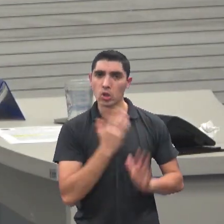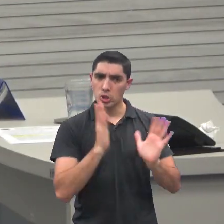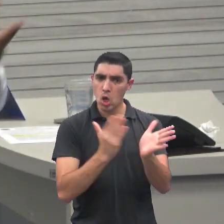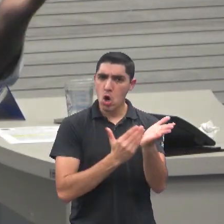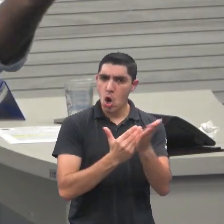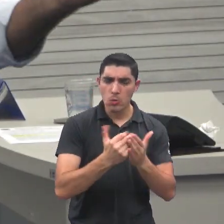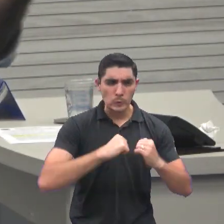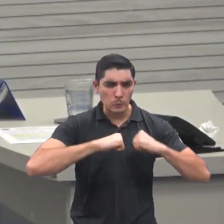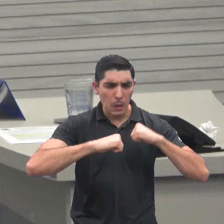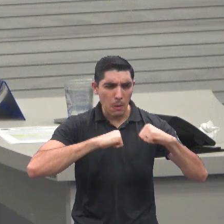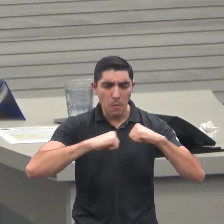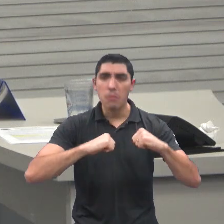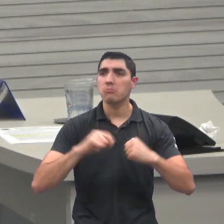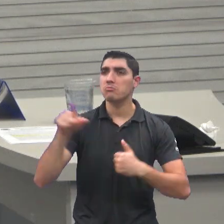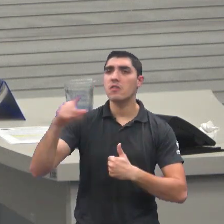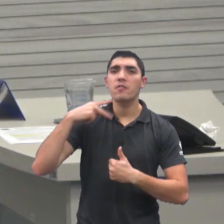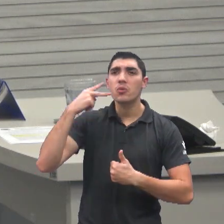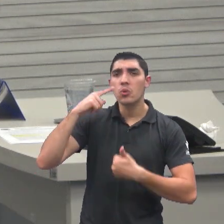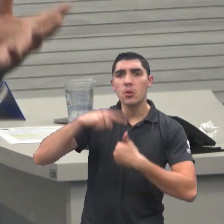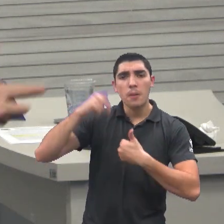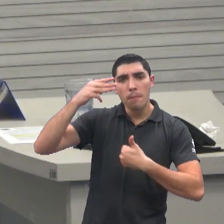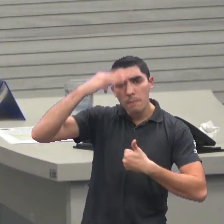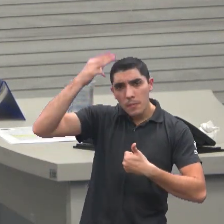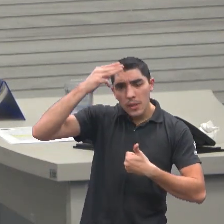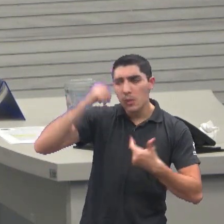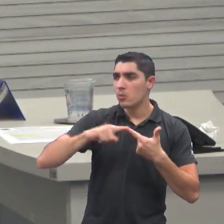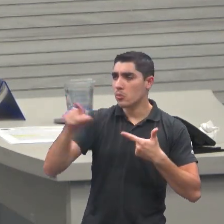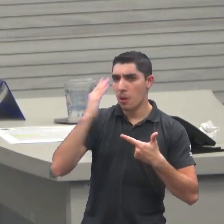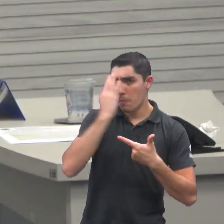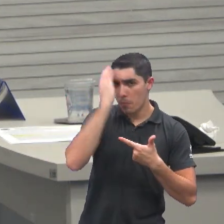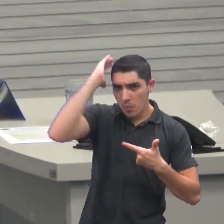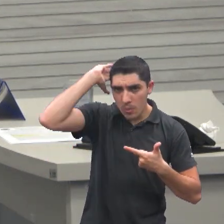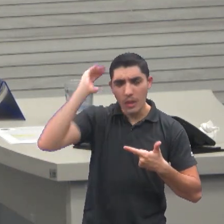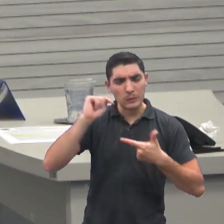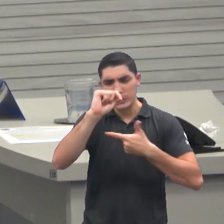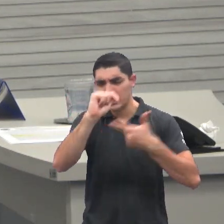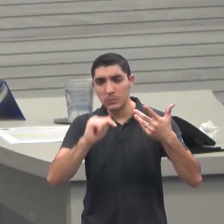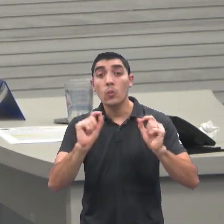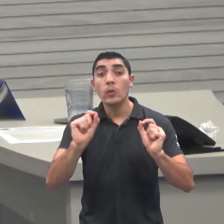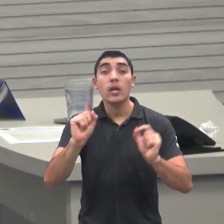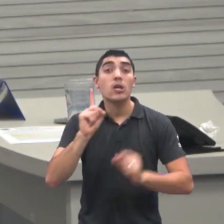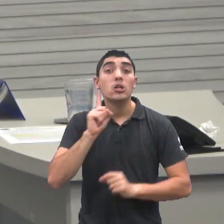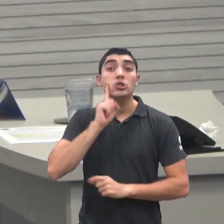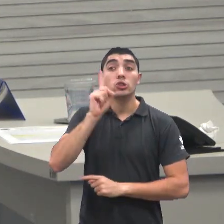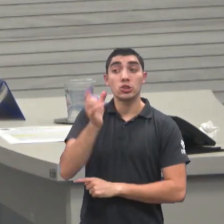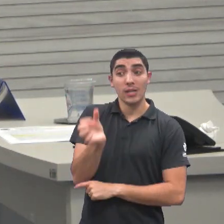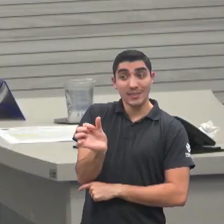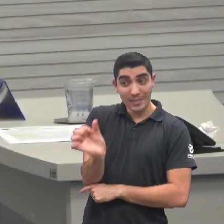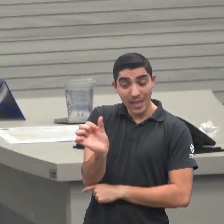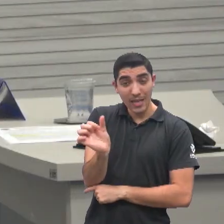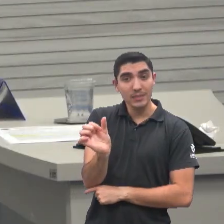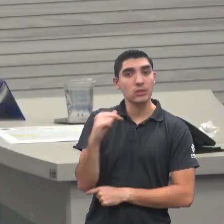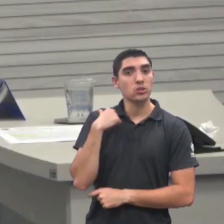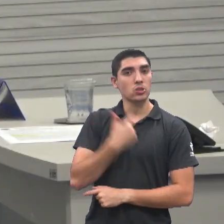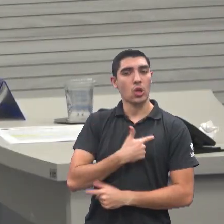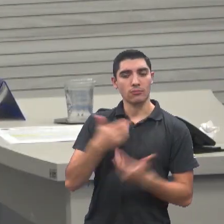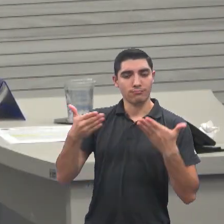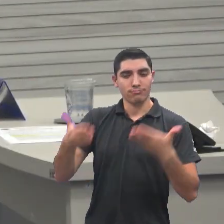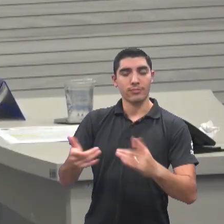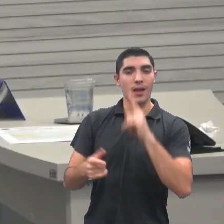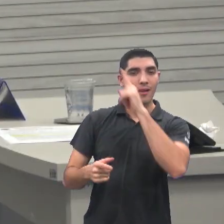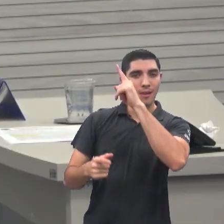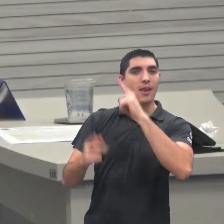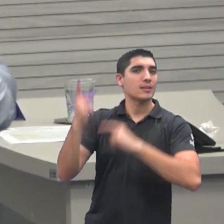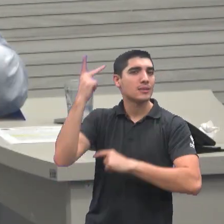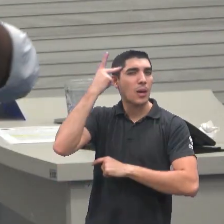vereador Milton, né, vereador Apolinário, enfim, todos, para o dia 6, nós estarmos na Paulista. Nós